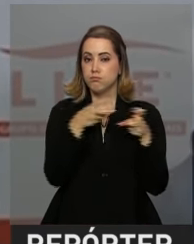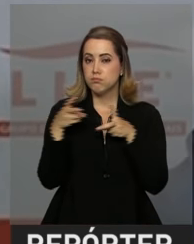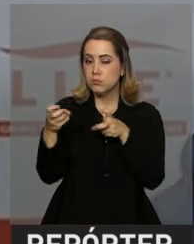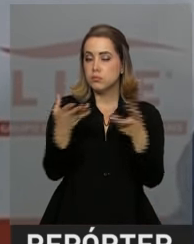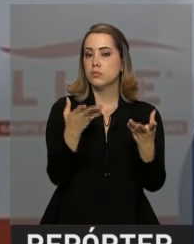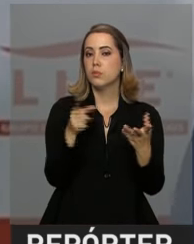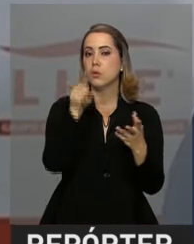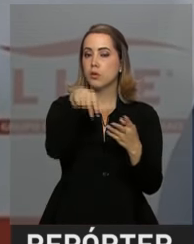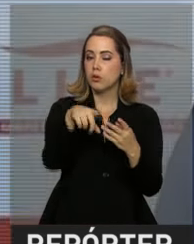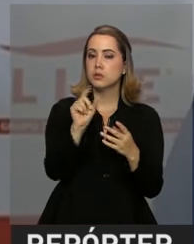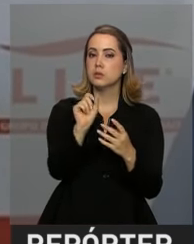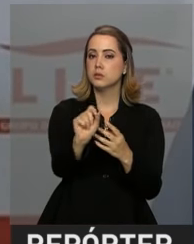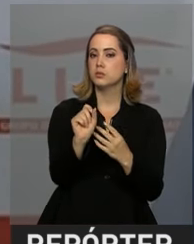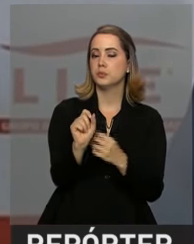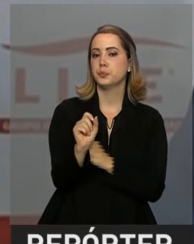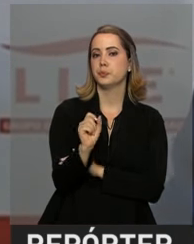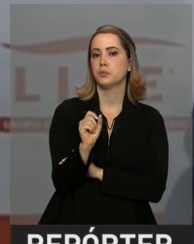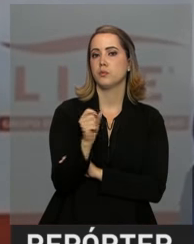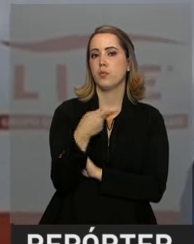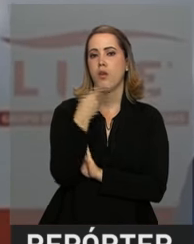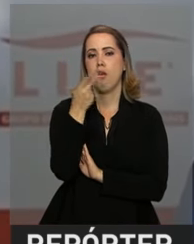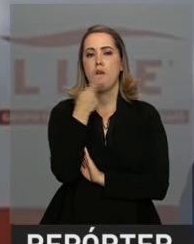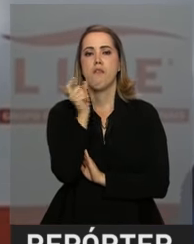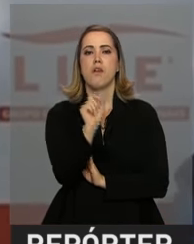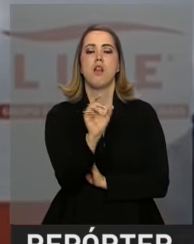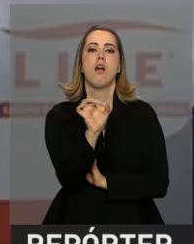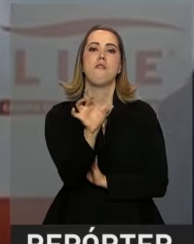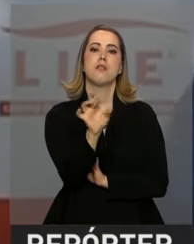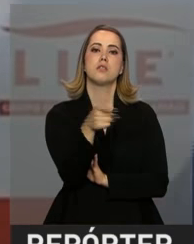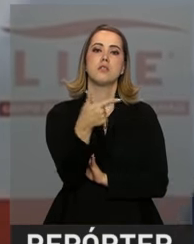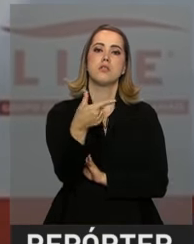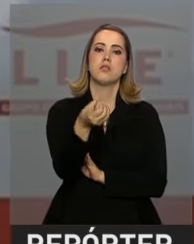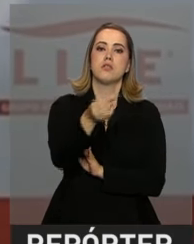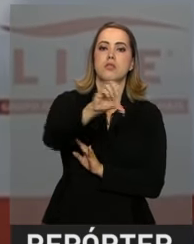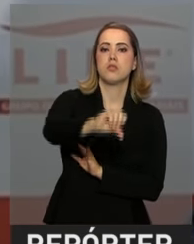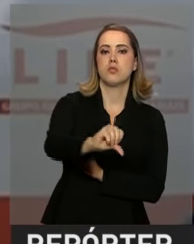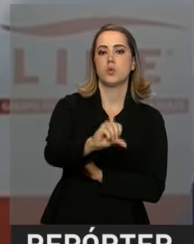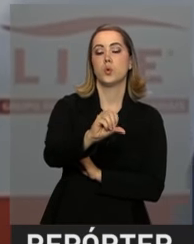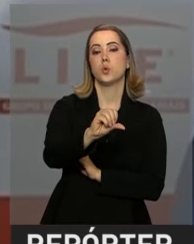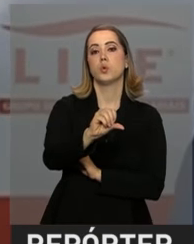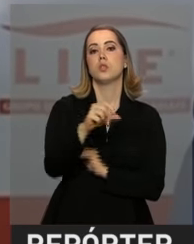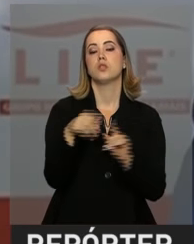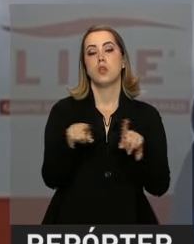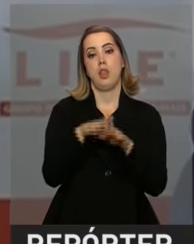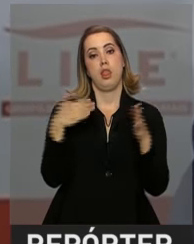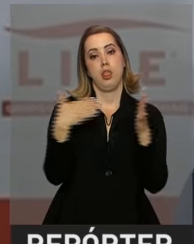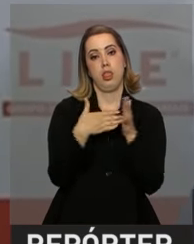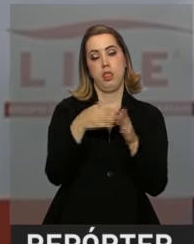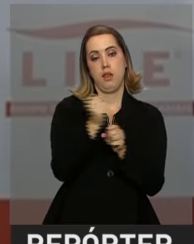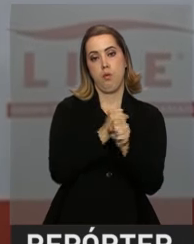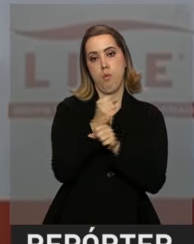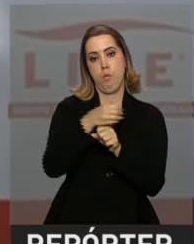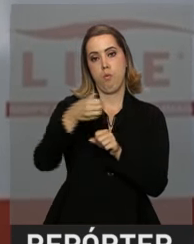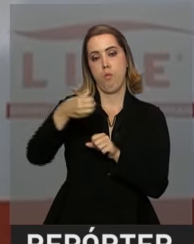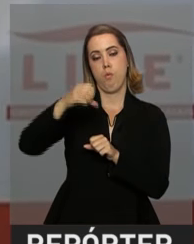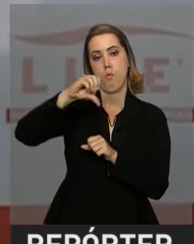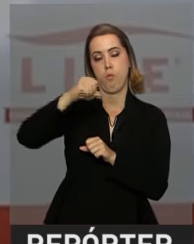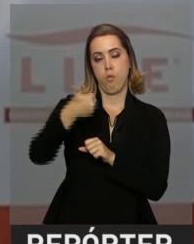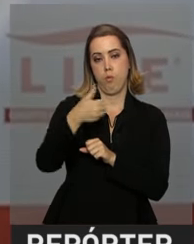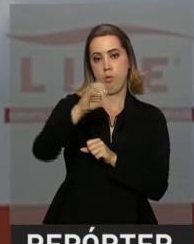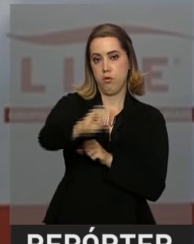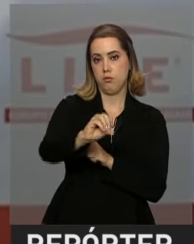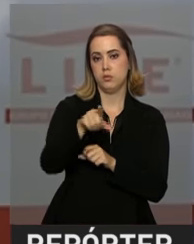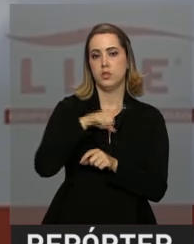é de fato que eu não diria só em 19, mas até 19 nós já tenhamos um super.